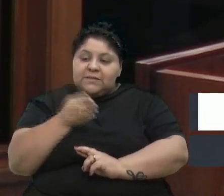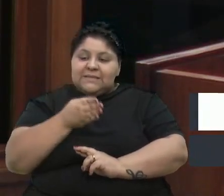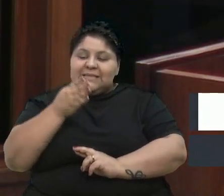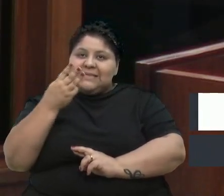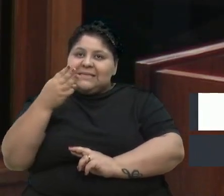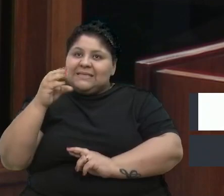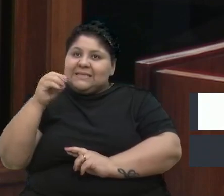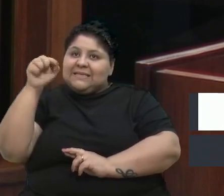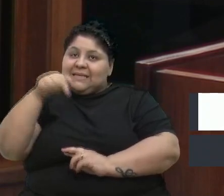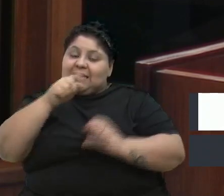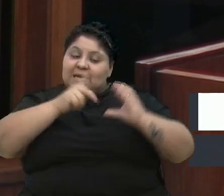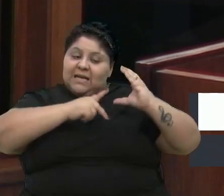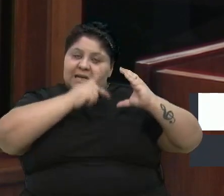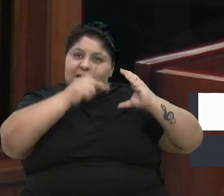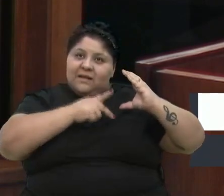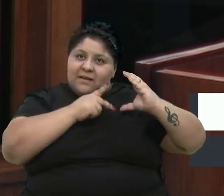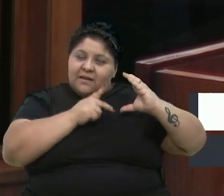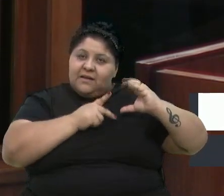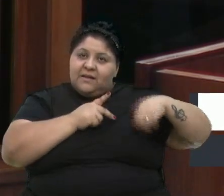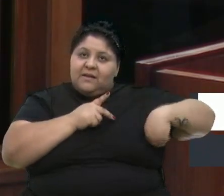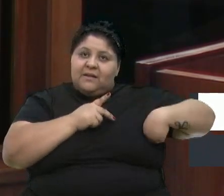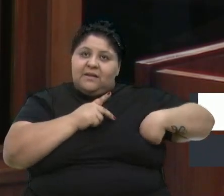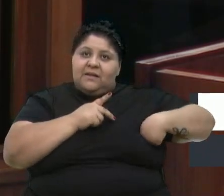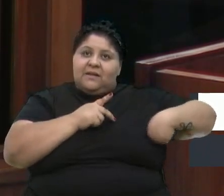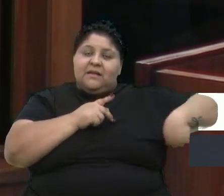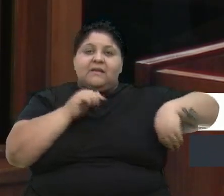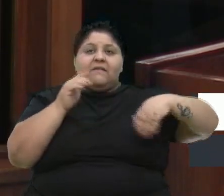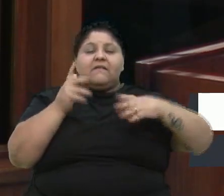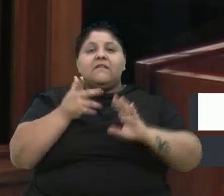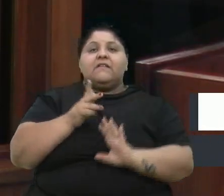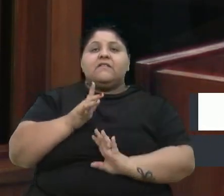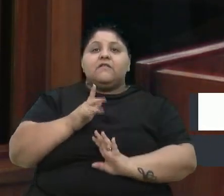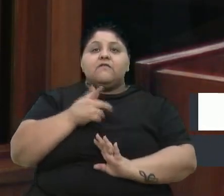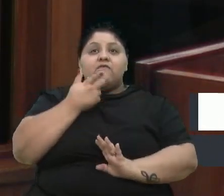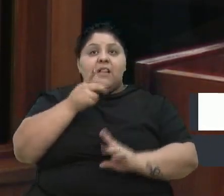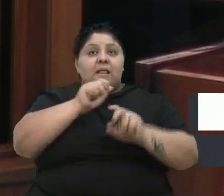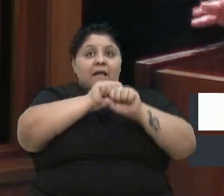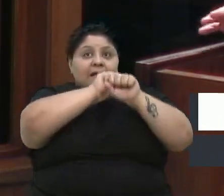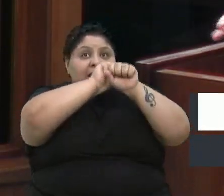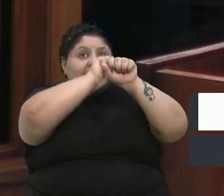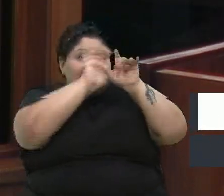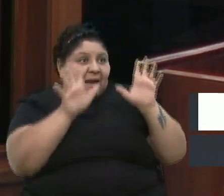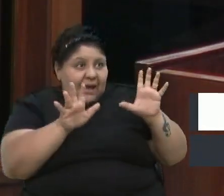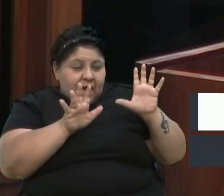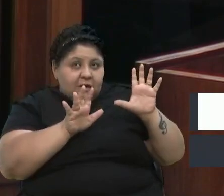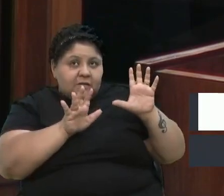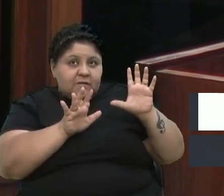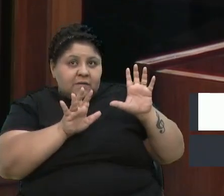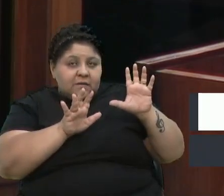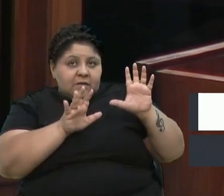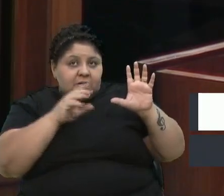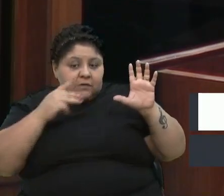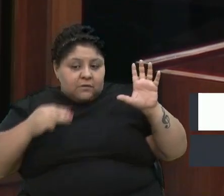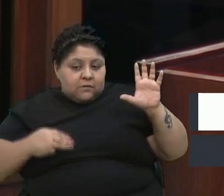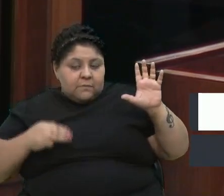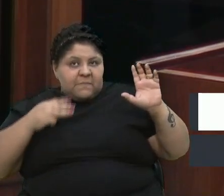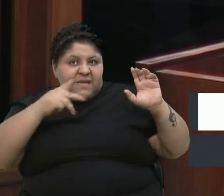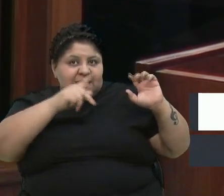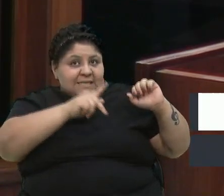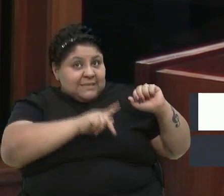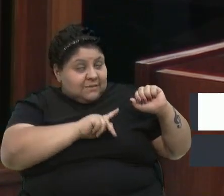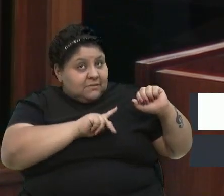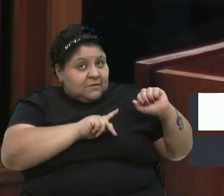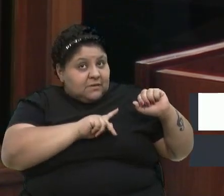de Vereadores. E deixar aqui claro, nos anais da casa, Ministério Público